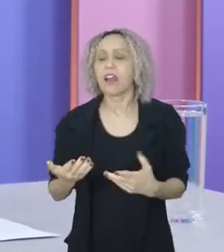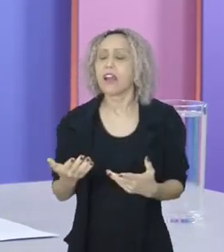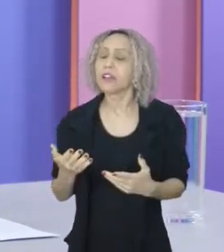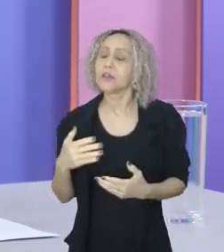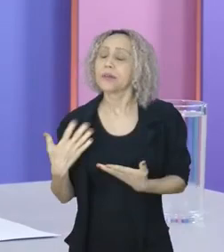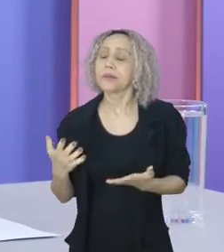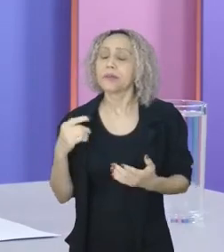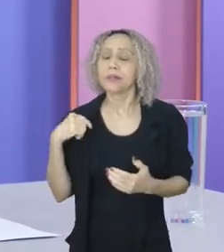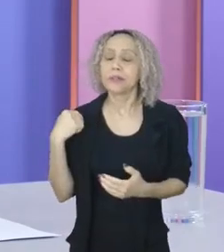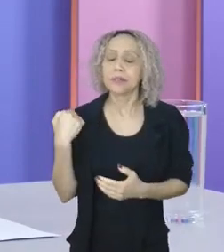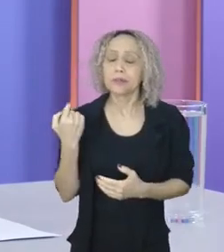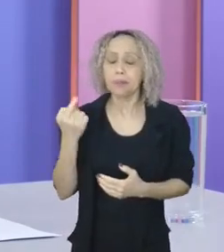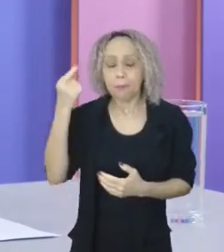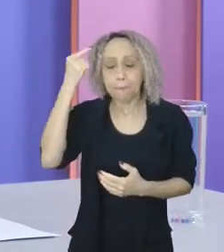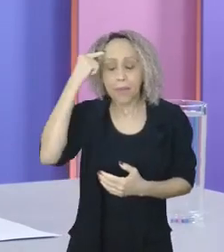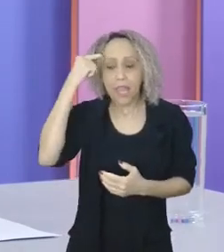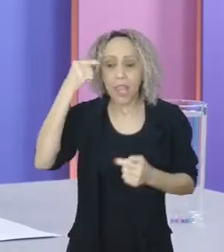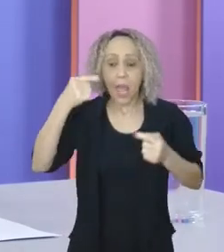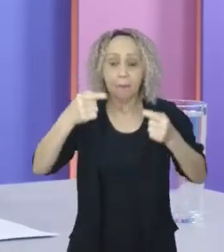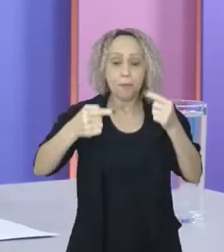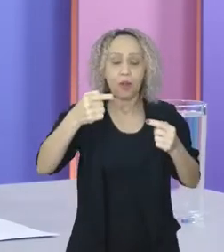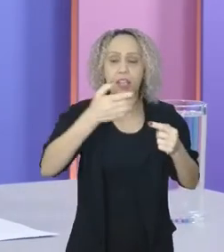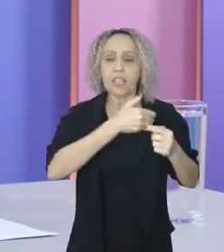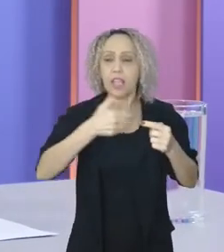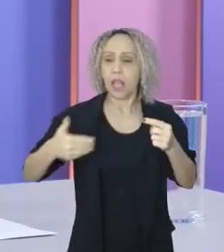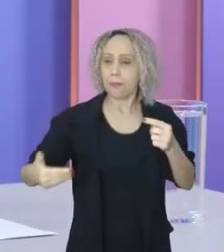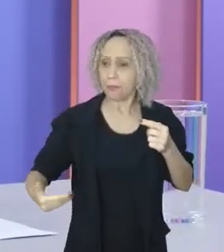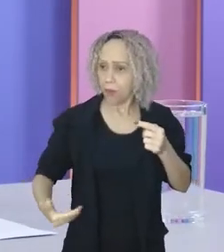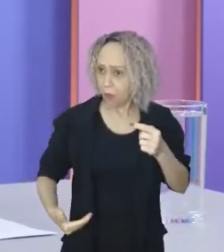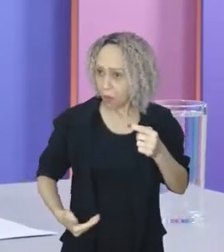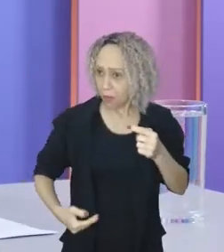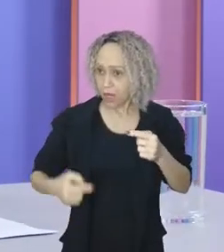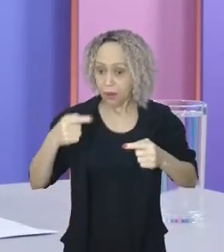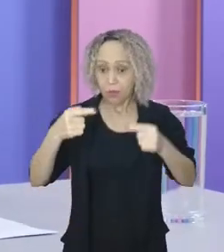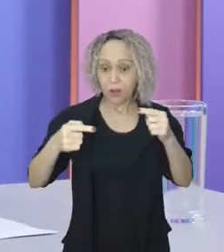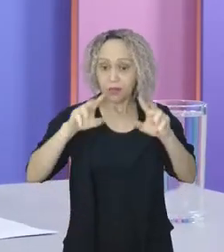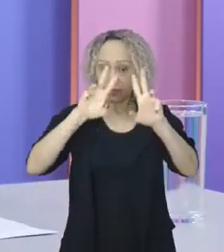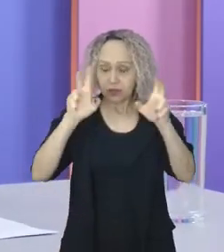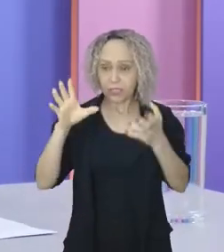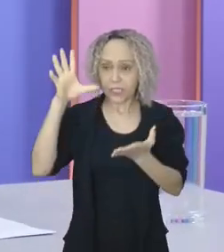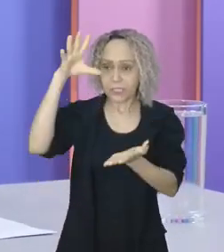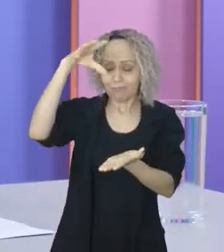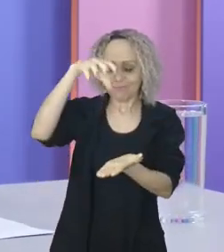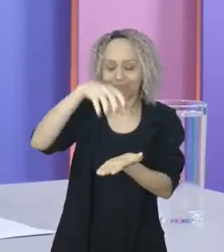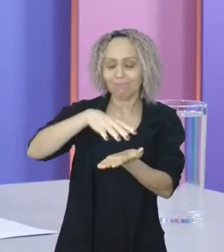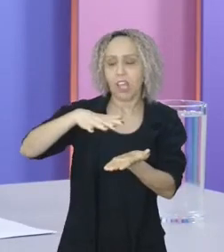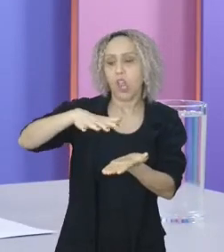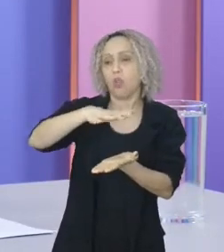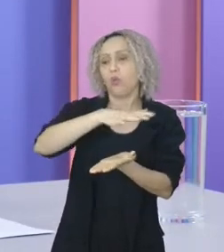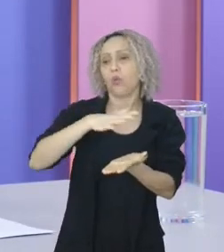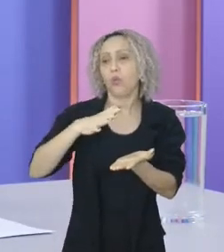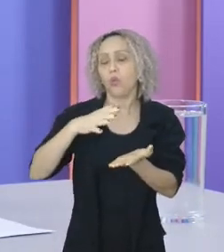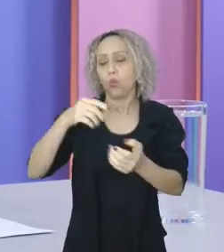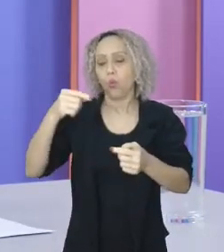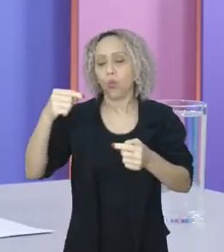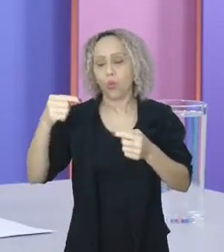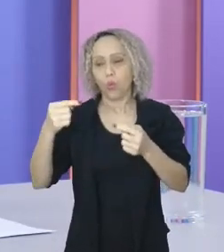políticas públicas, ele deve ocupar a centralidade do debate, a centralidade da reflexão,